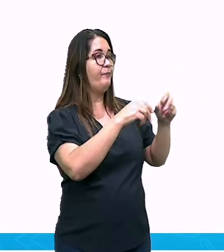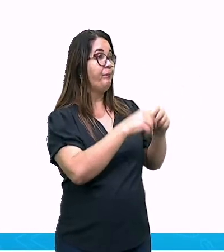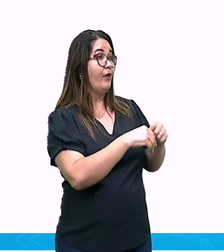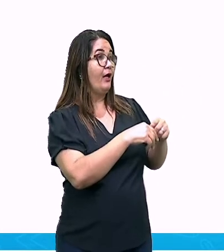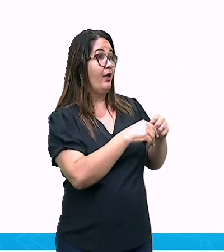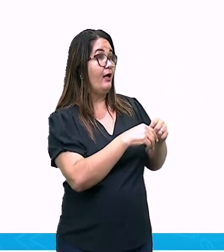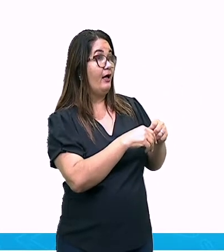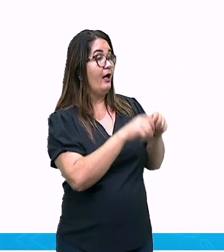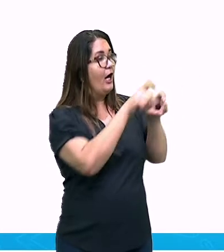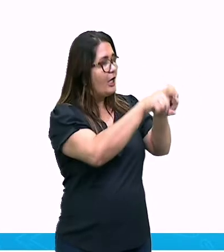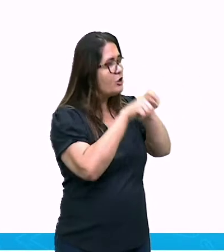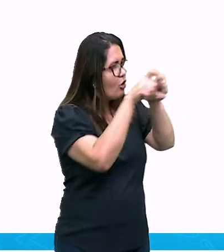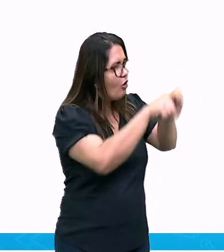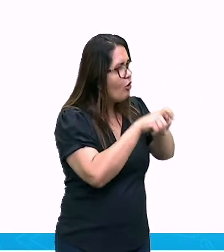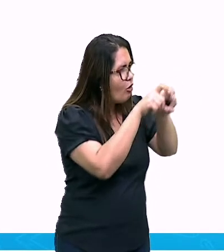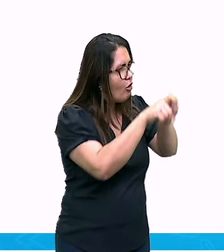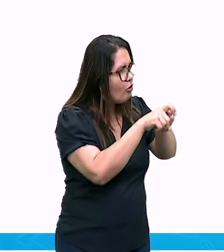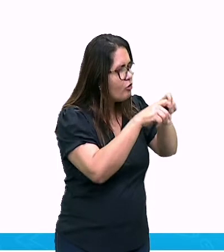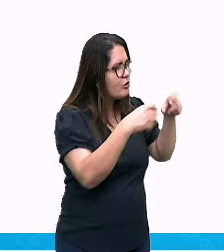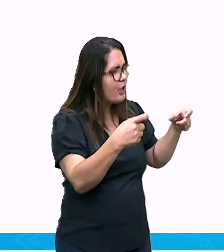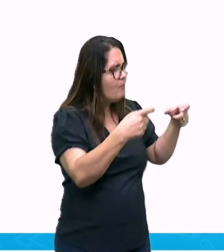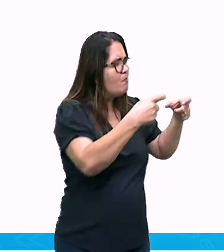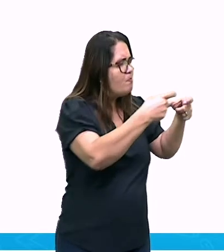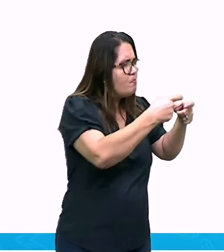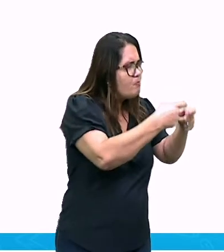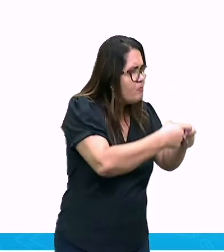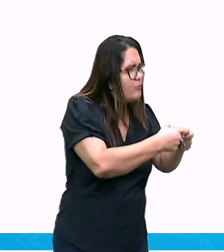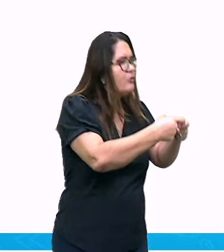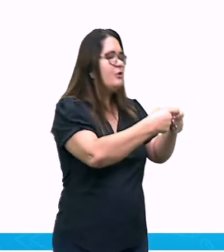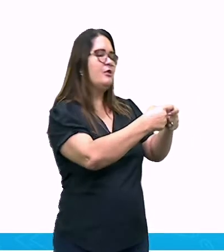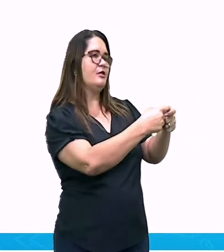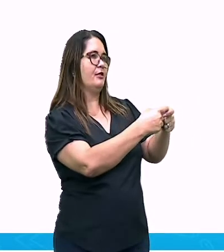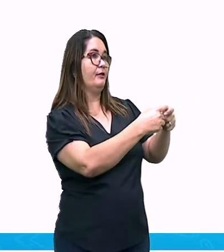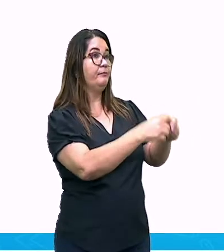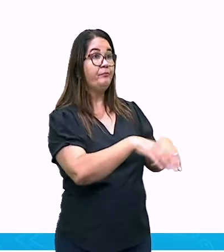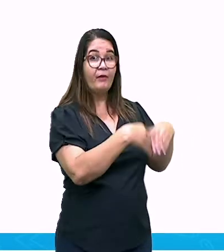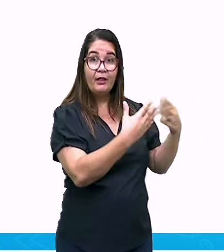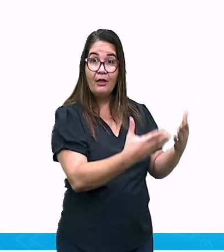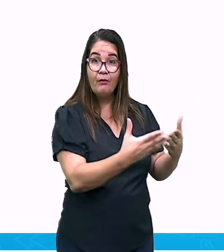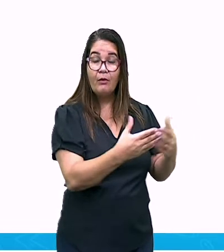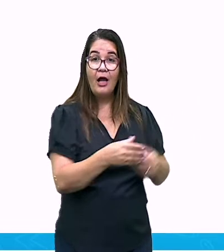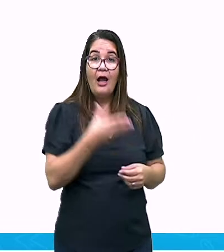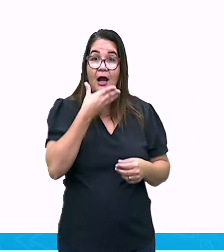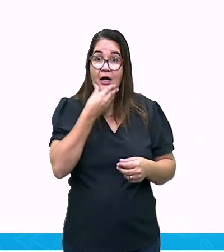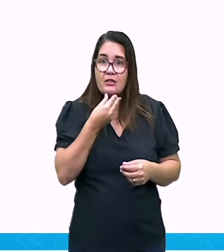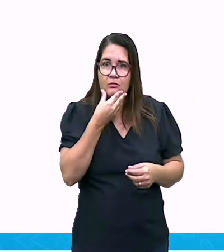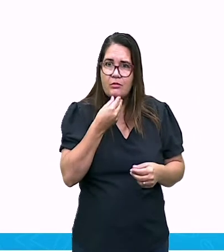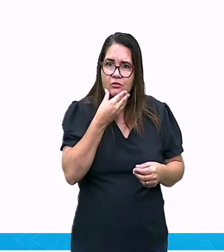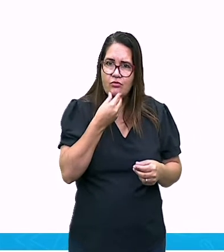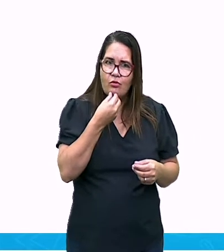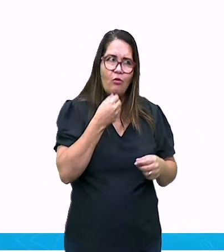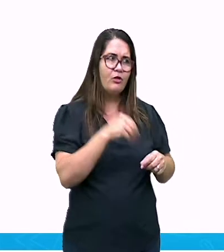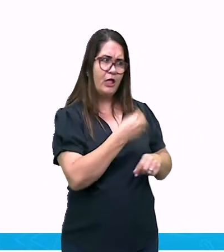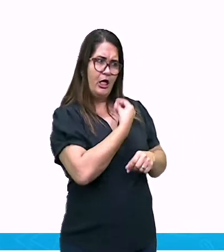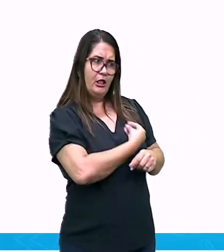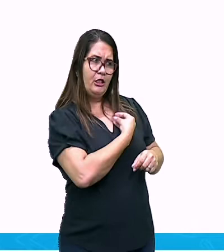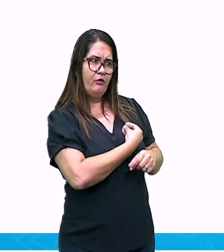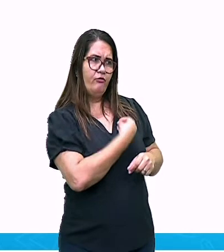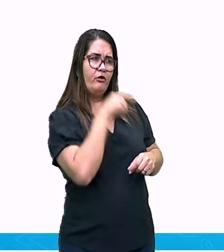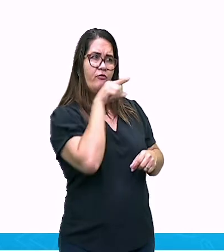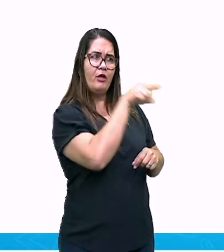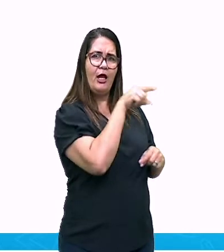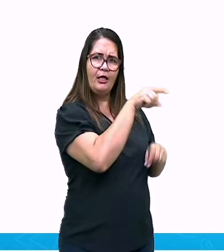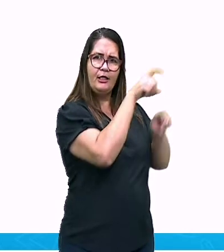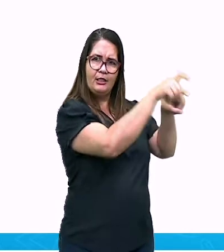As pessoas que cuidam da lavoura são chamadas de agricultores ou lavradores. Elas trabalham